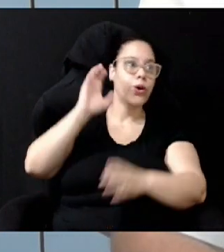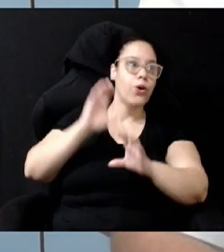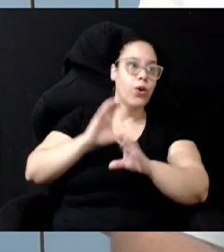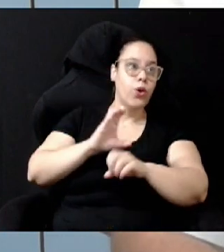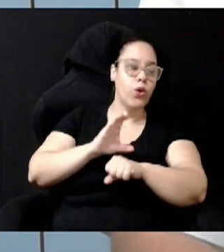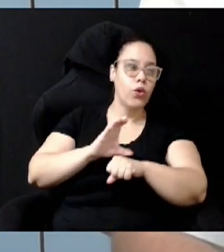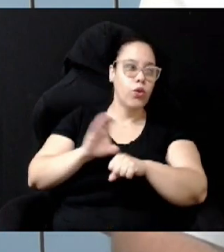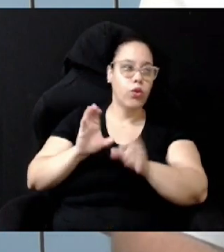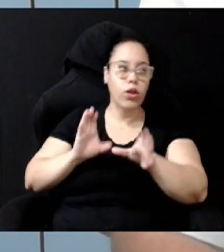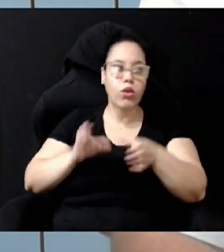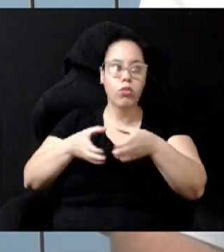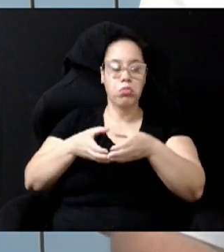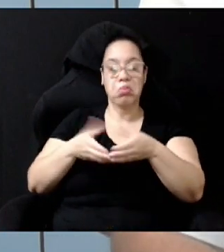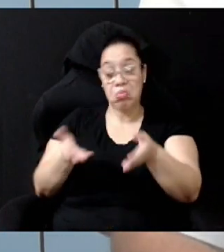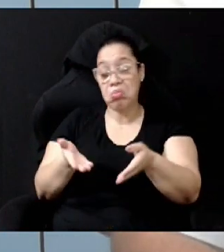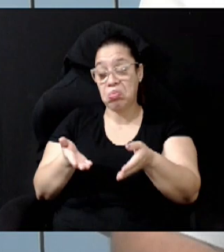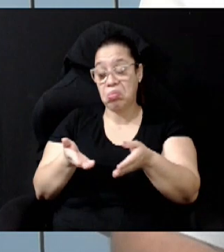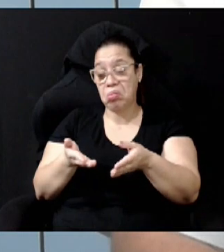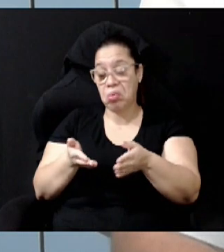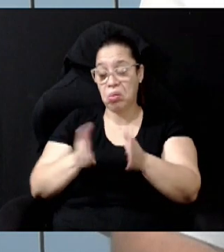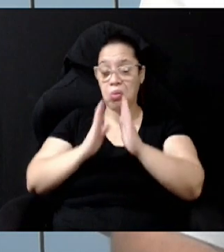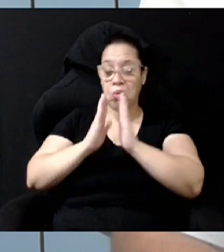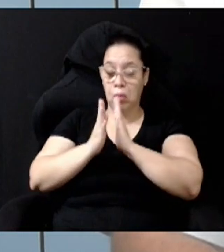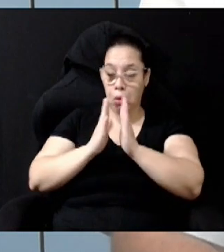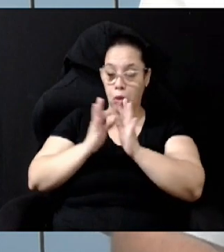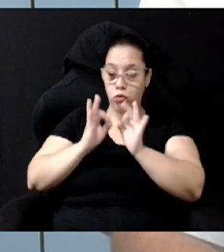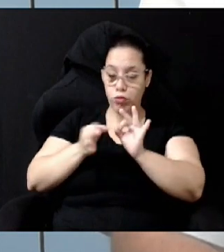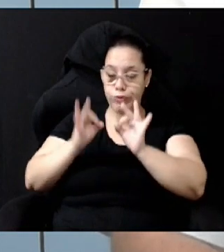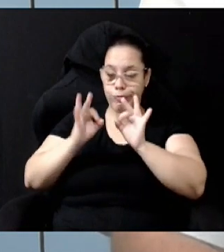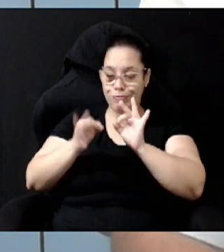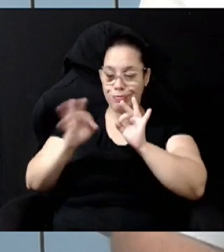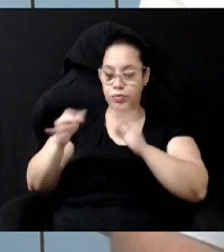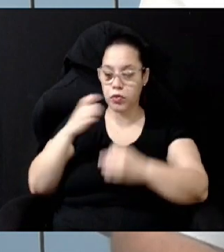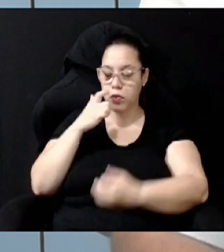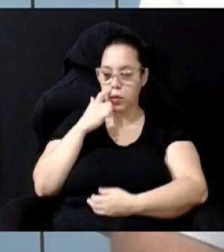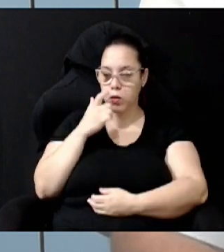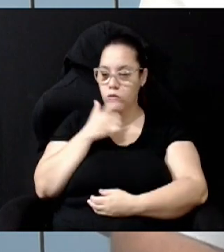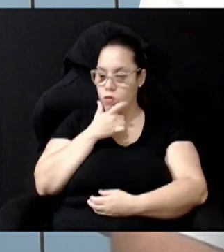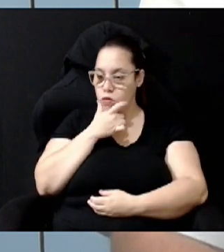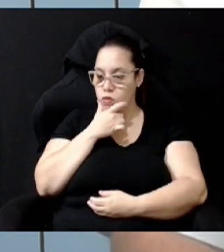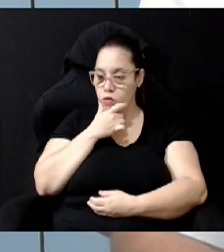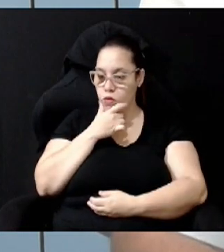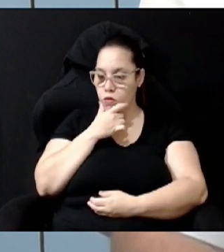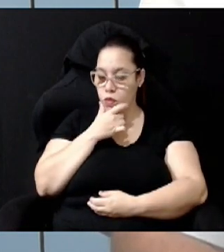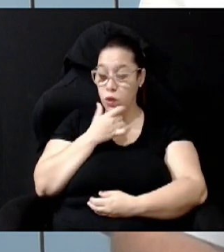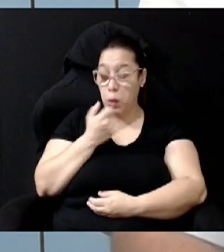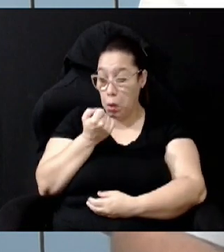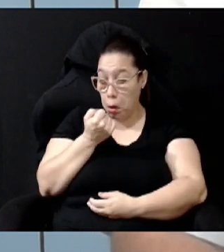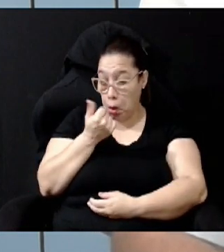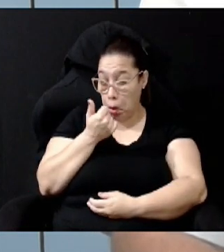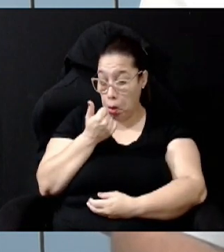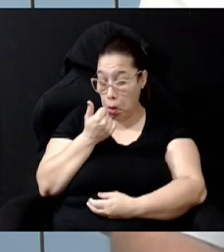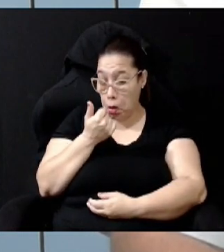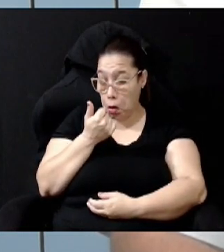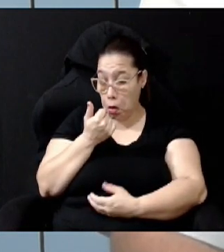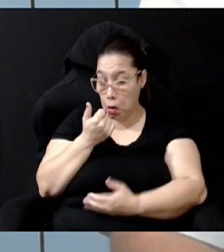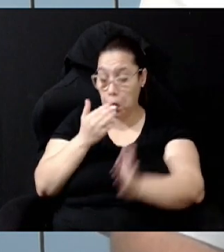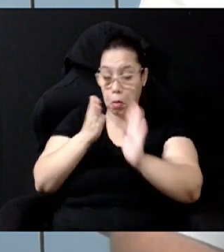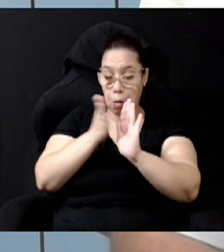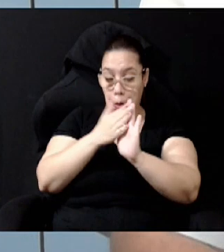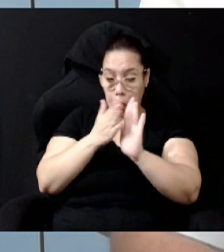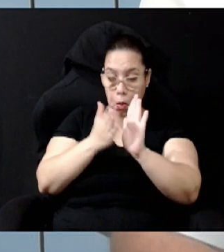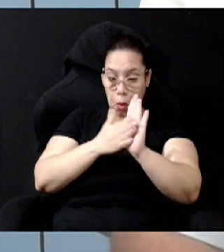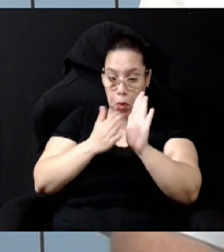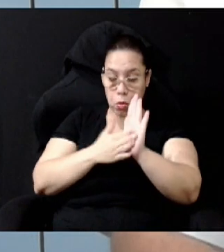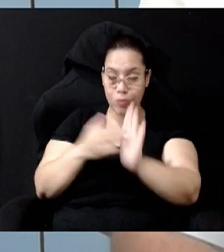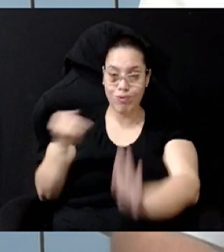Então, ao longo desse período, nós tivemos condições de no mínimo, levantar elementos importantes, né? Aprofundar um pouco